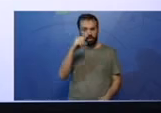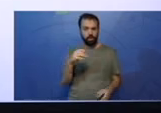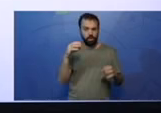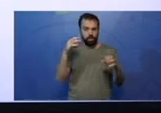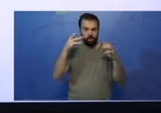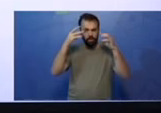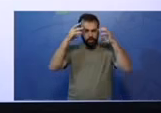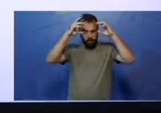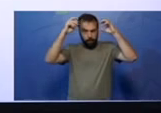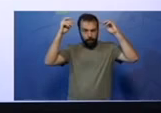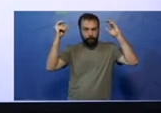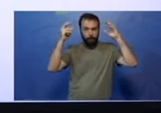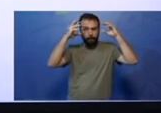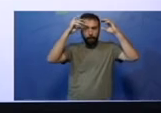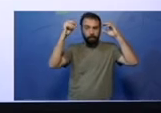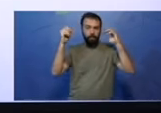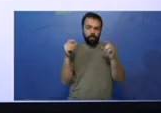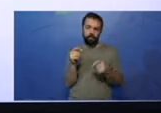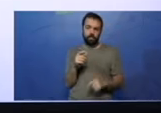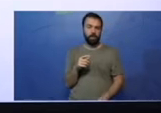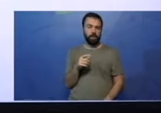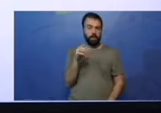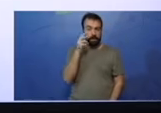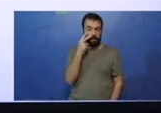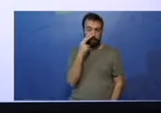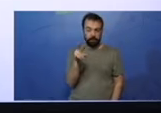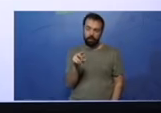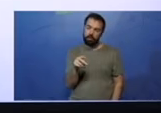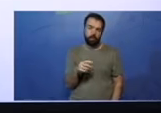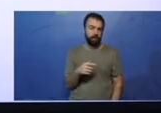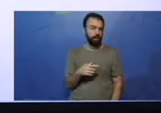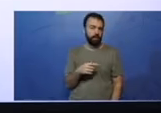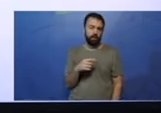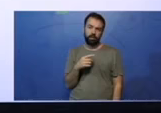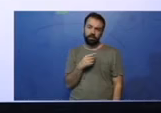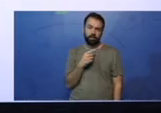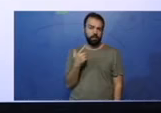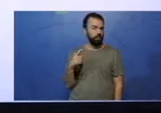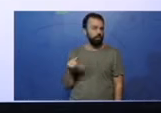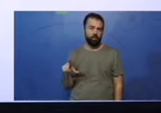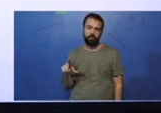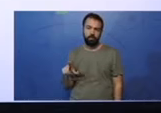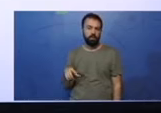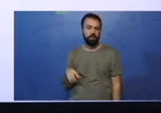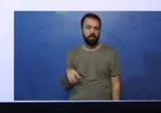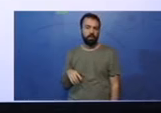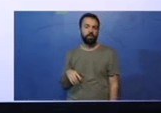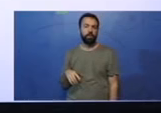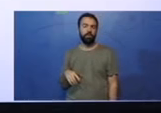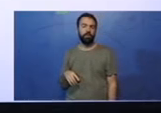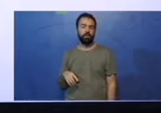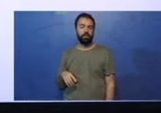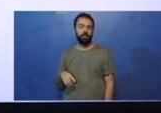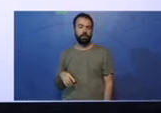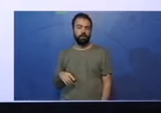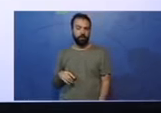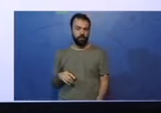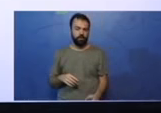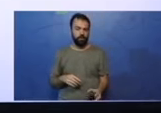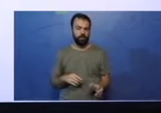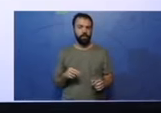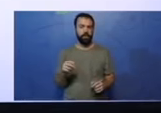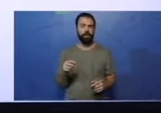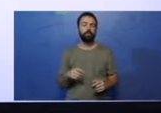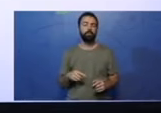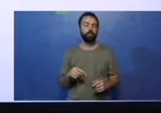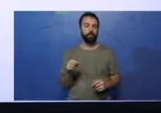muito difícil de ser visto ou muito complexo para ser completamente entendido, sem a